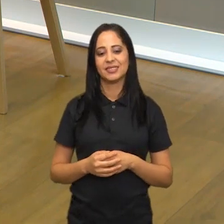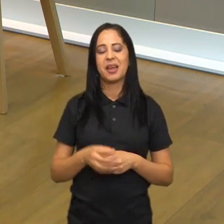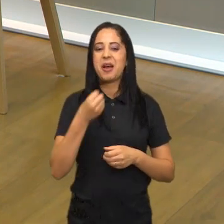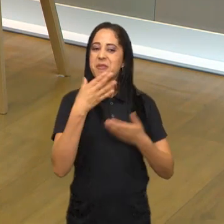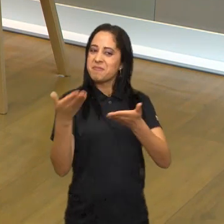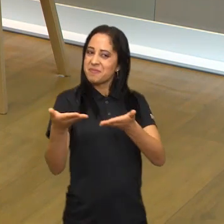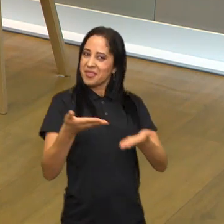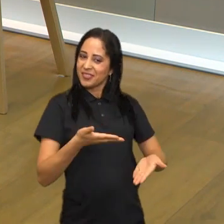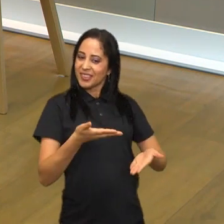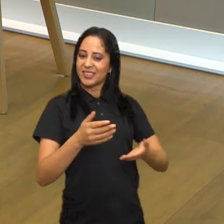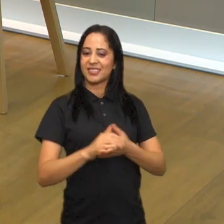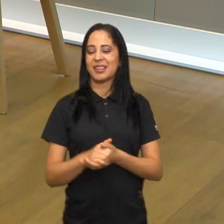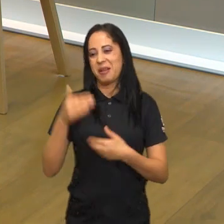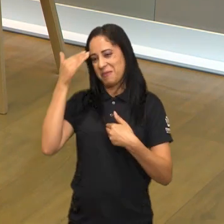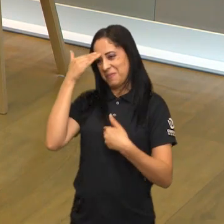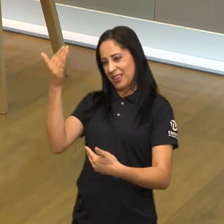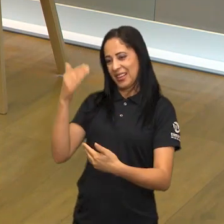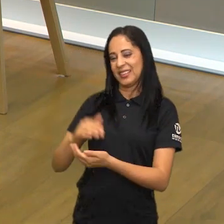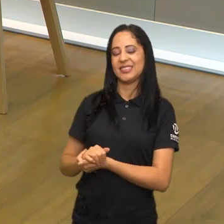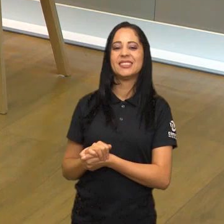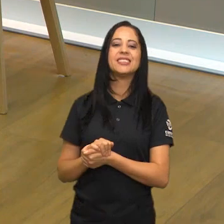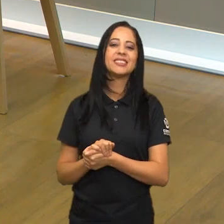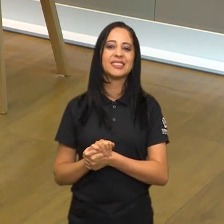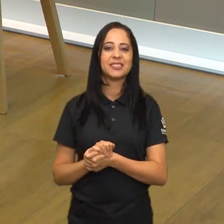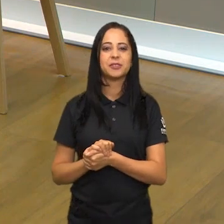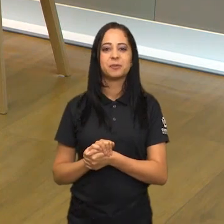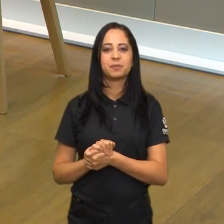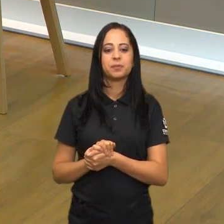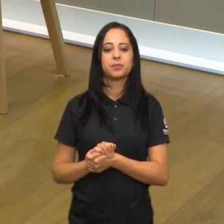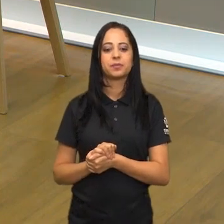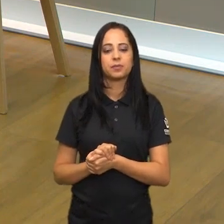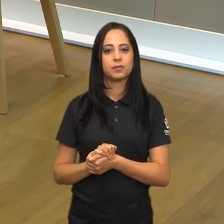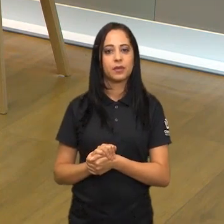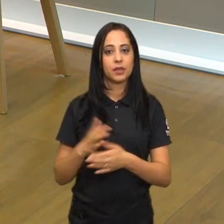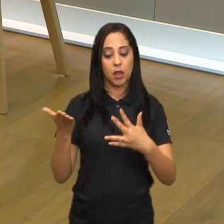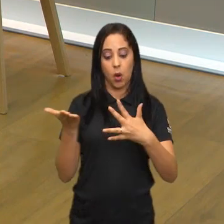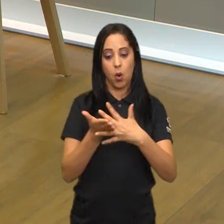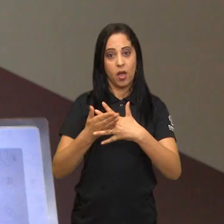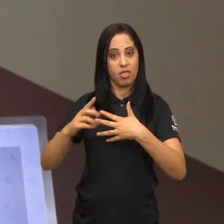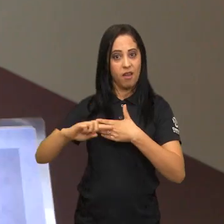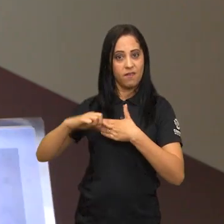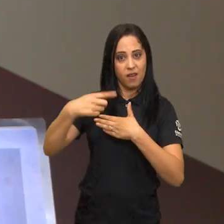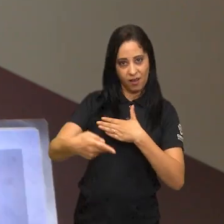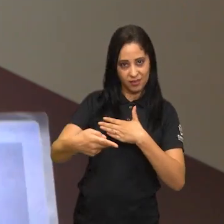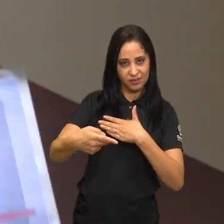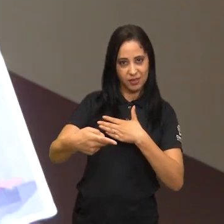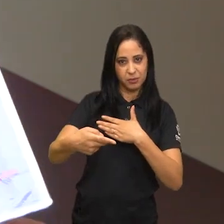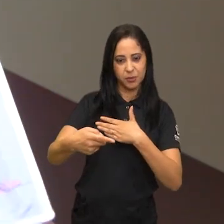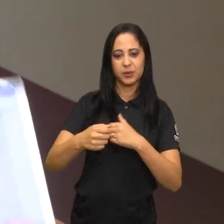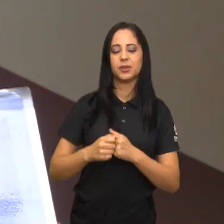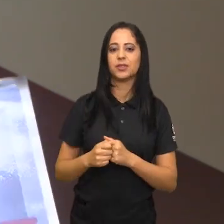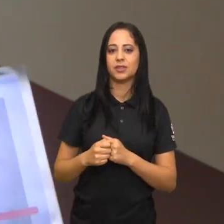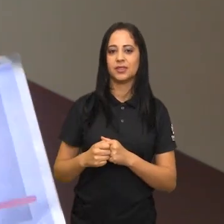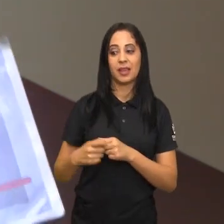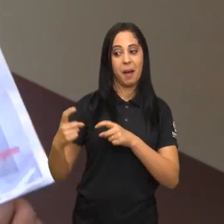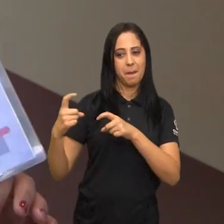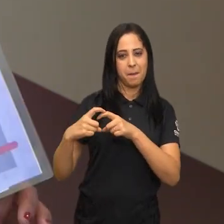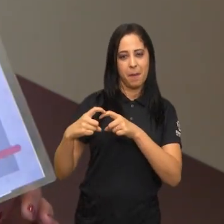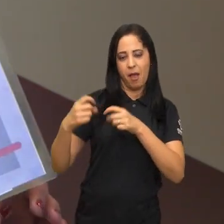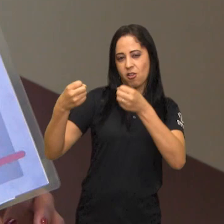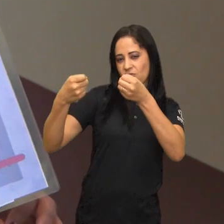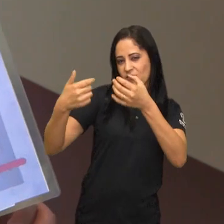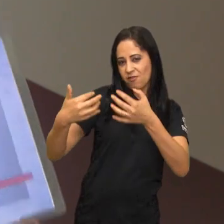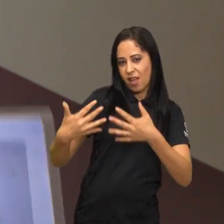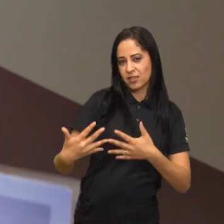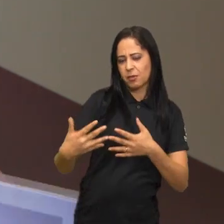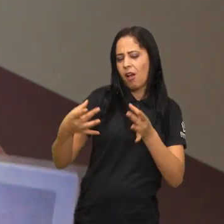muito bem-vinda. Muito obrigada. Ótimo. Bom, daqui a pouquinho a gente volta, depois do intervalo, com a doutora Juliana, que vai explicar